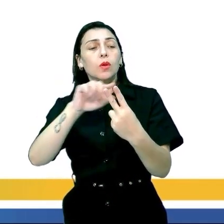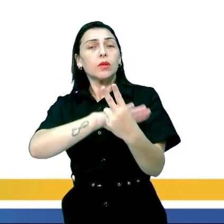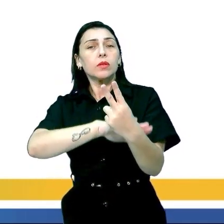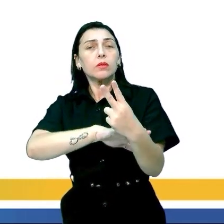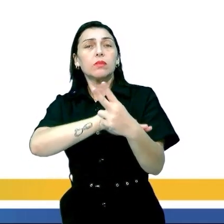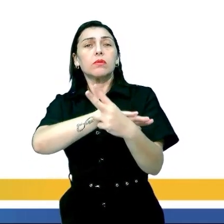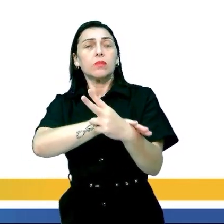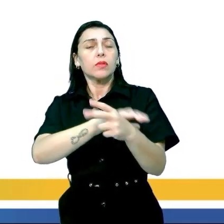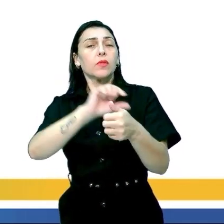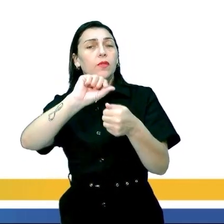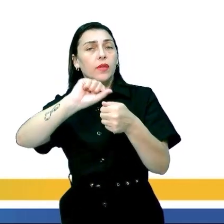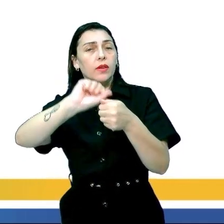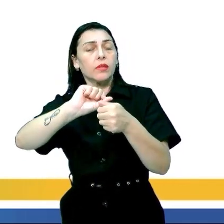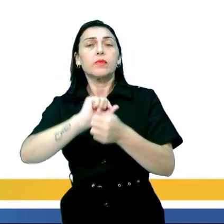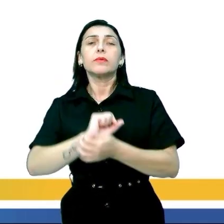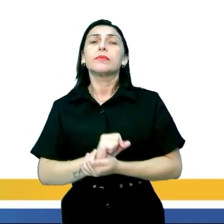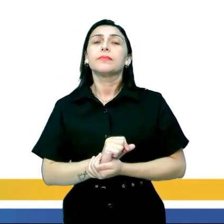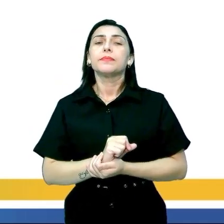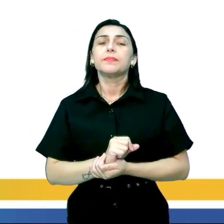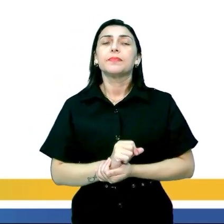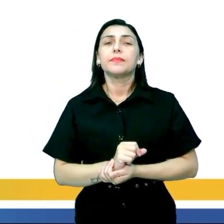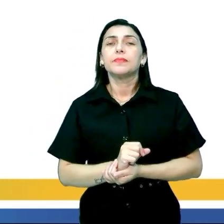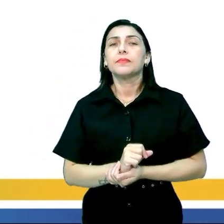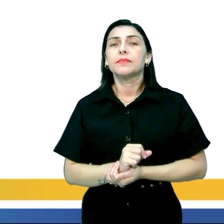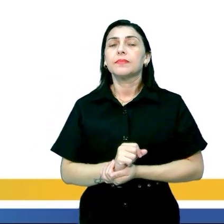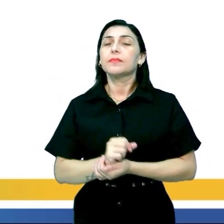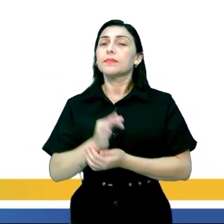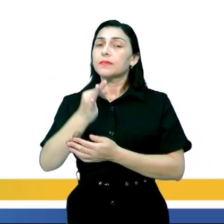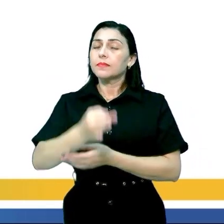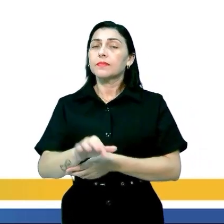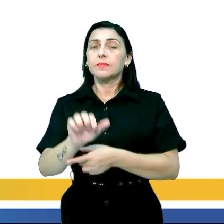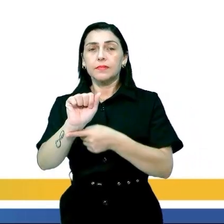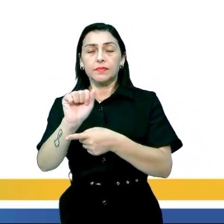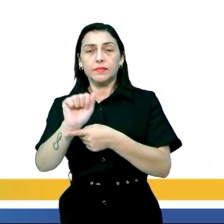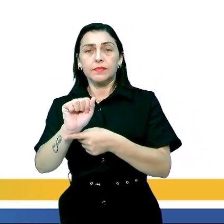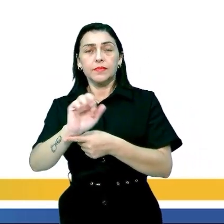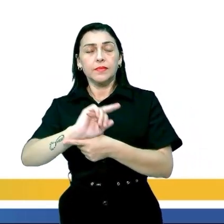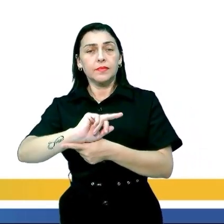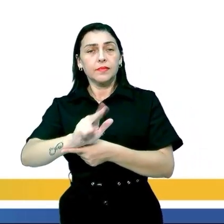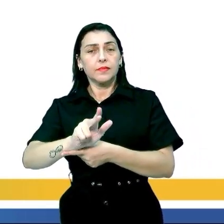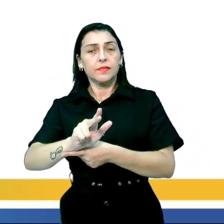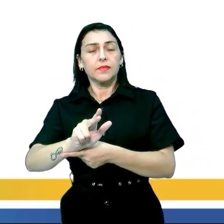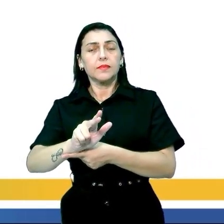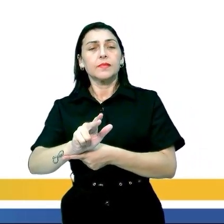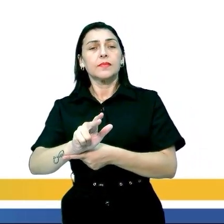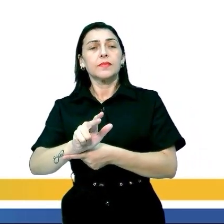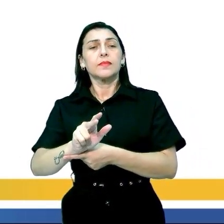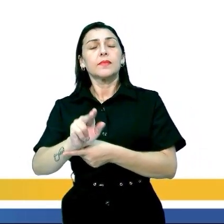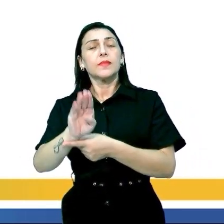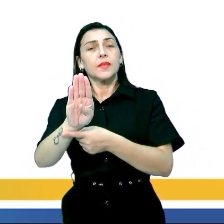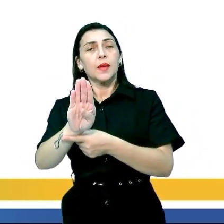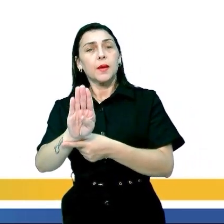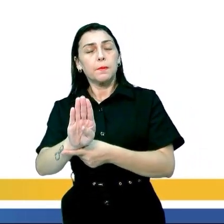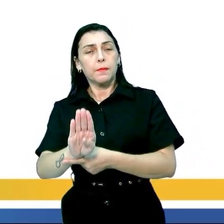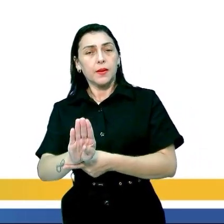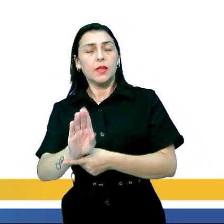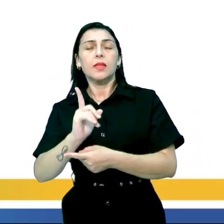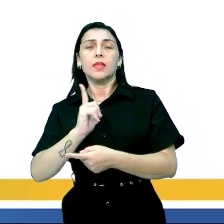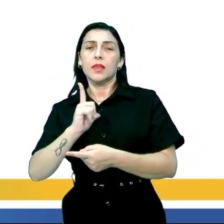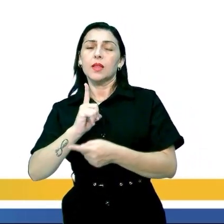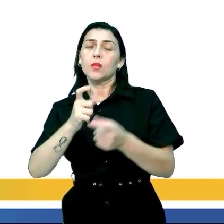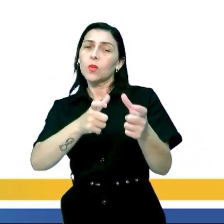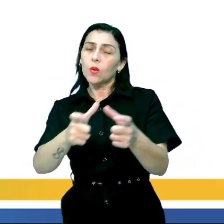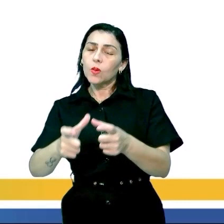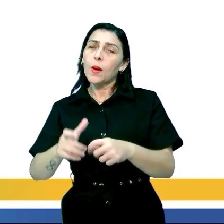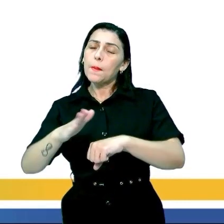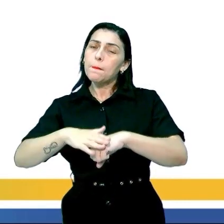de compasso que foi feito nele, tá? Então, a alternativa certa seria A. Não é a mesma em todos os pontos, existindo